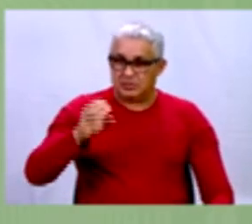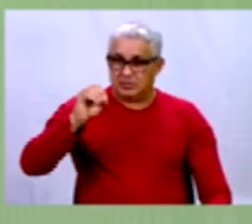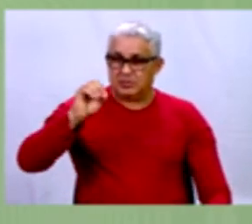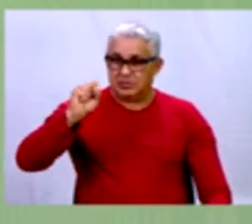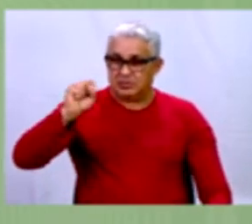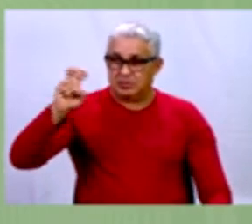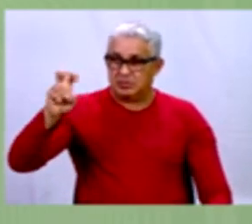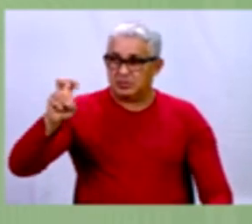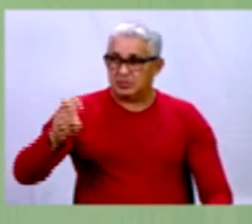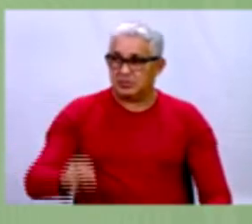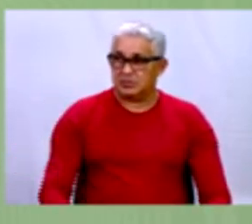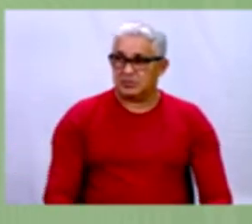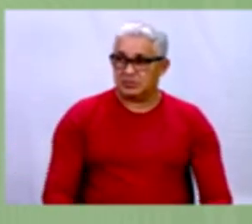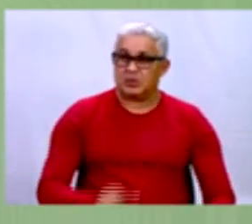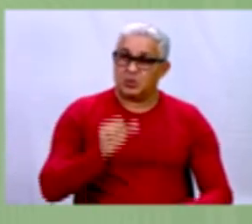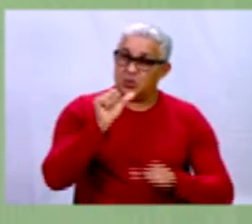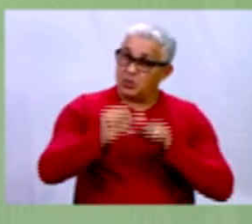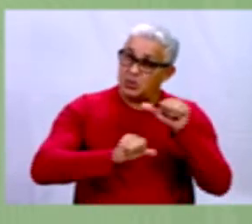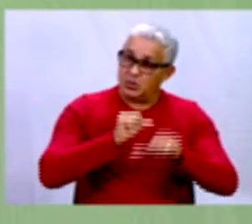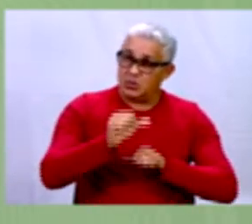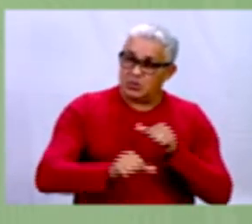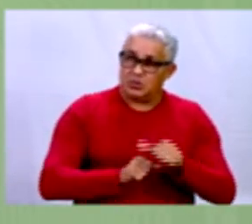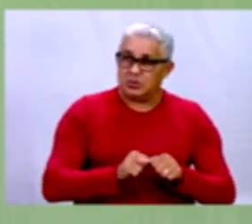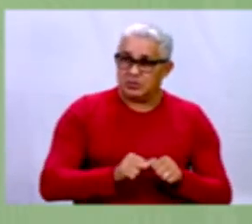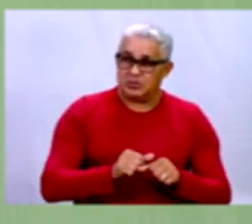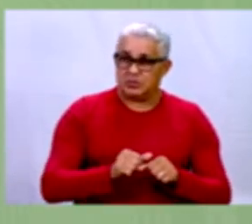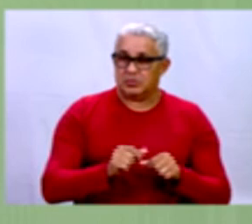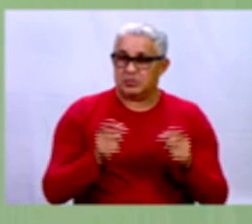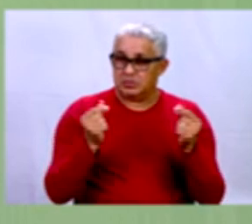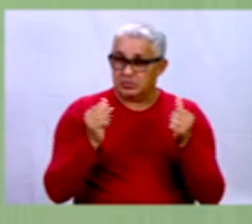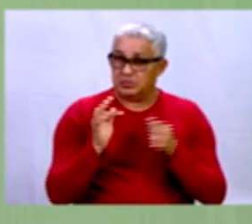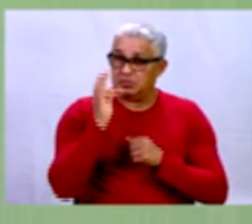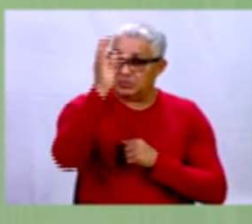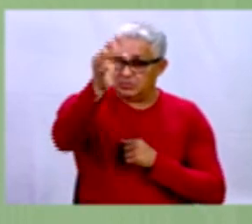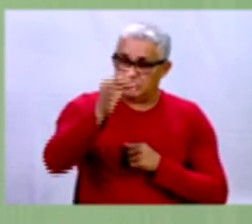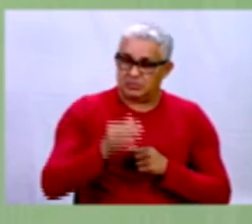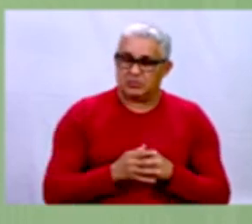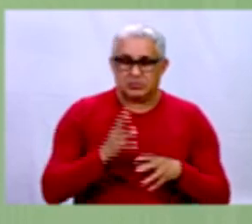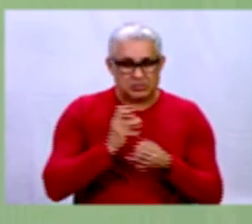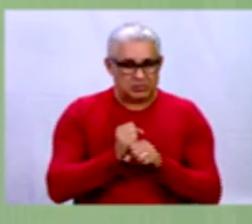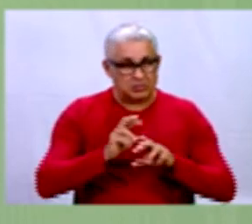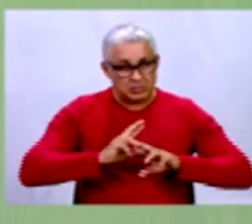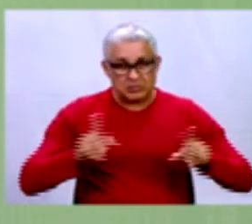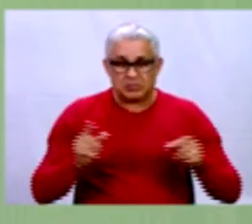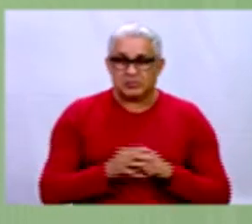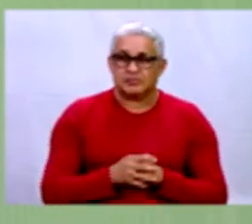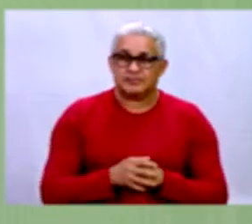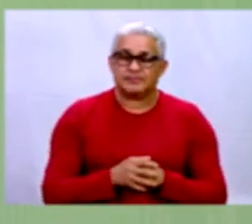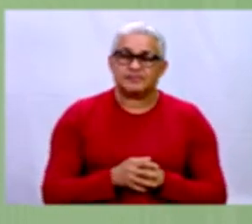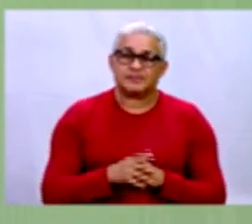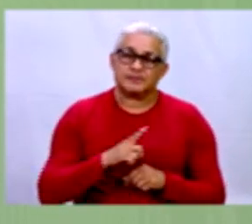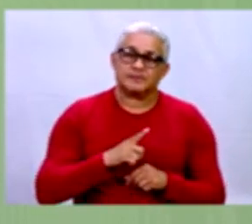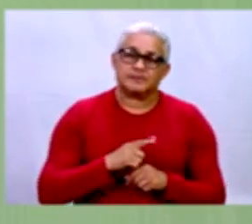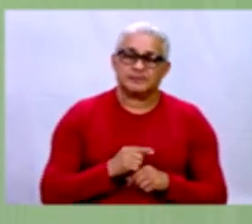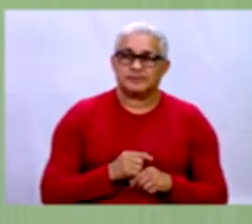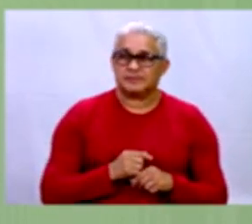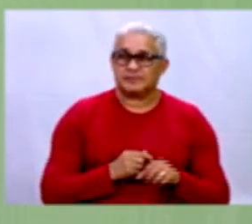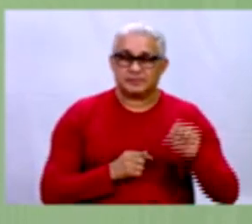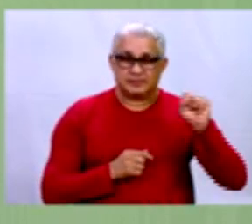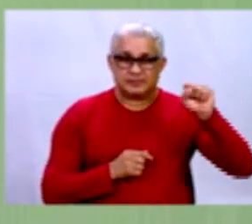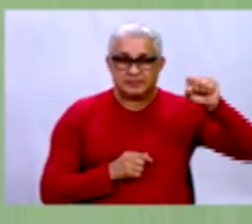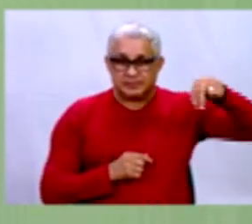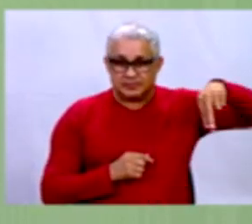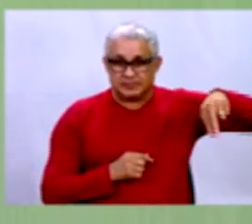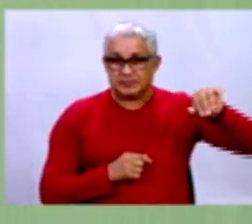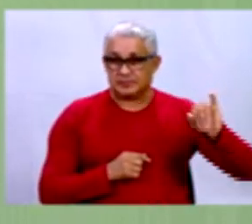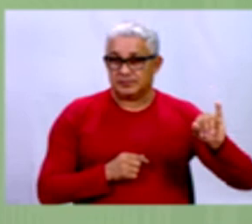aqui vai mudar. Quando a gente vai fazer do valor futuro, a fórmula é um pouco diferente, tá? Aí, no caso, a gente tem SNI,